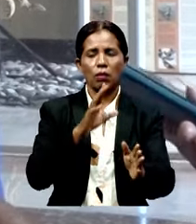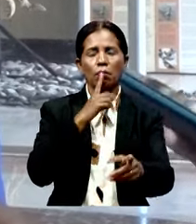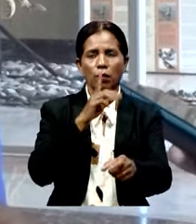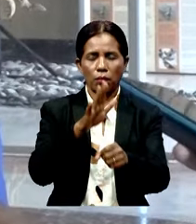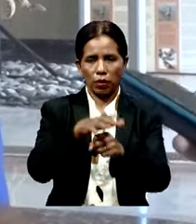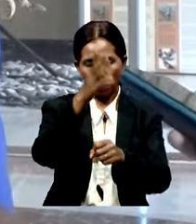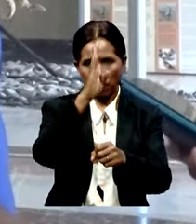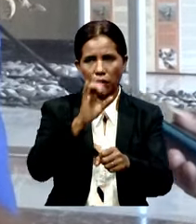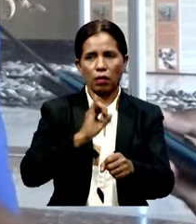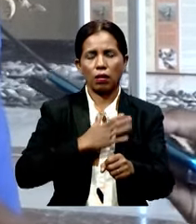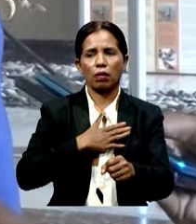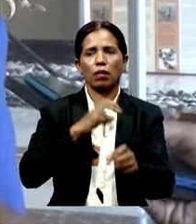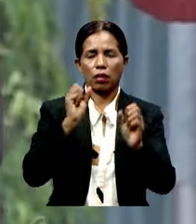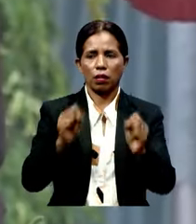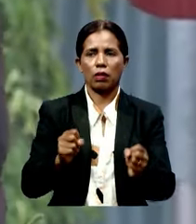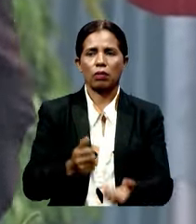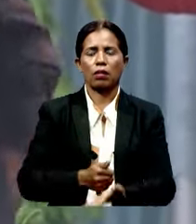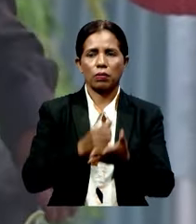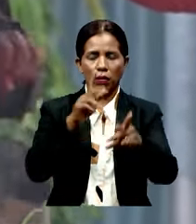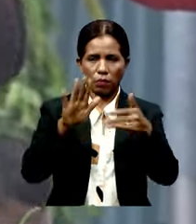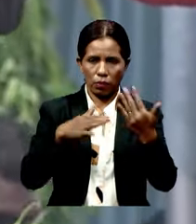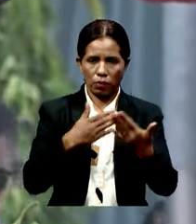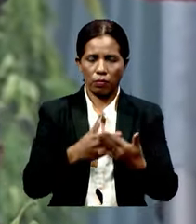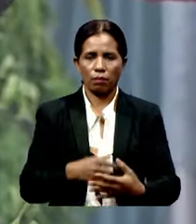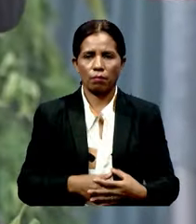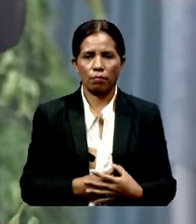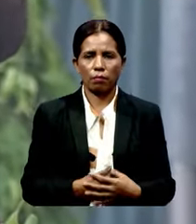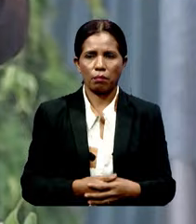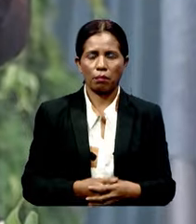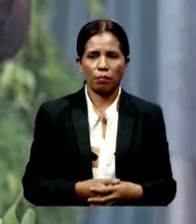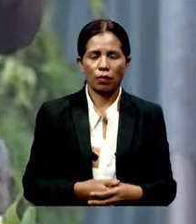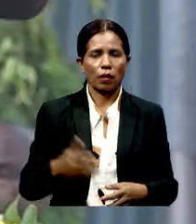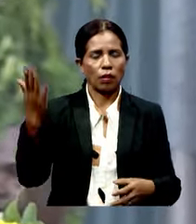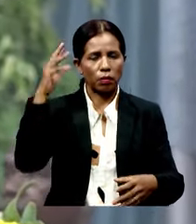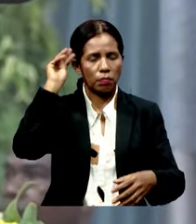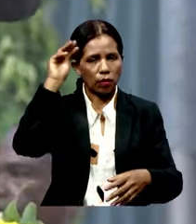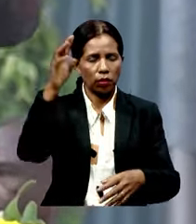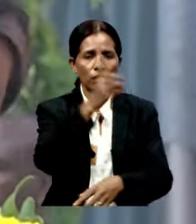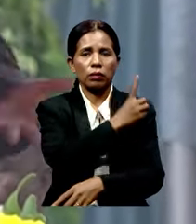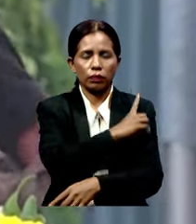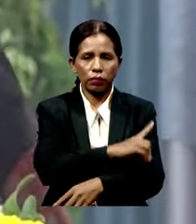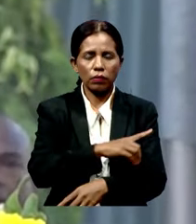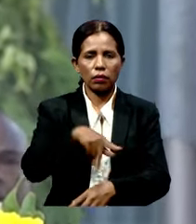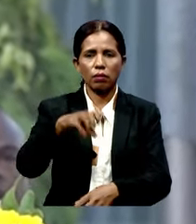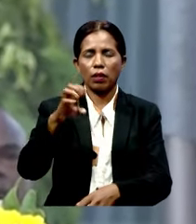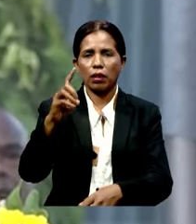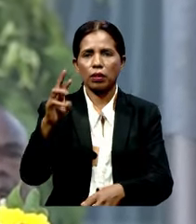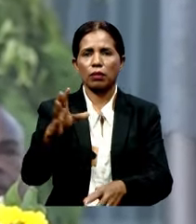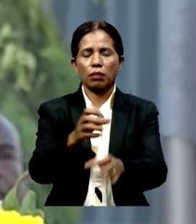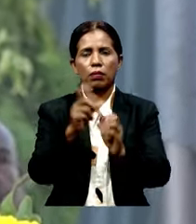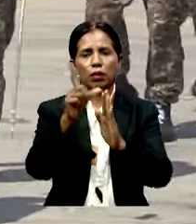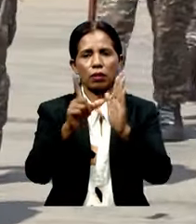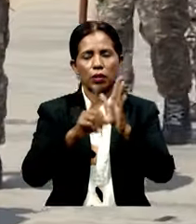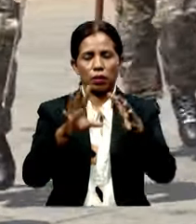Maroma, kata há uma lealdade para tu servir povo. Antes né, ministro de defesa Pedro Clamarfuic declara, Simona Lista,